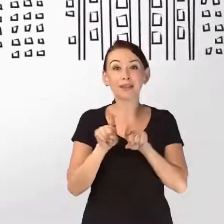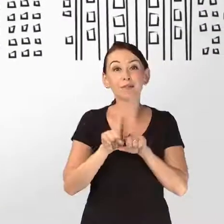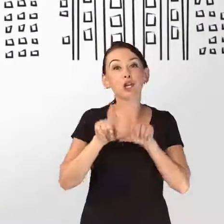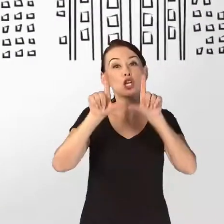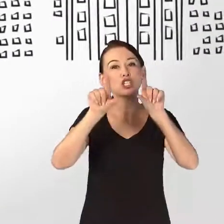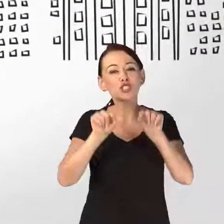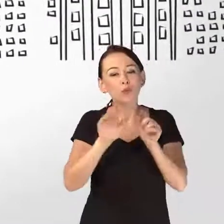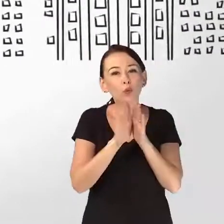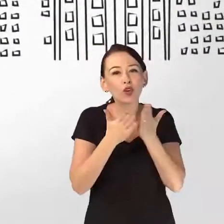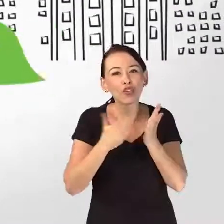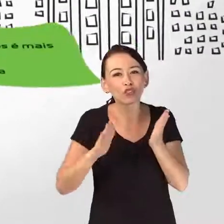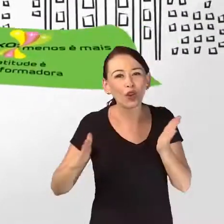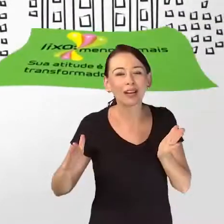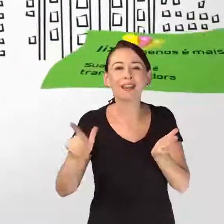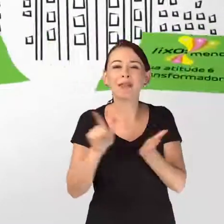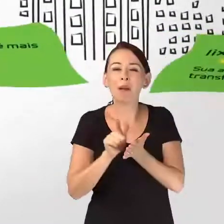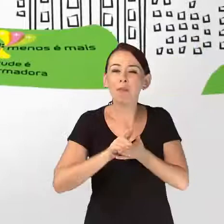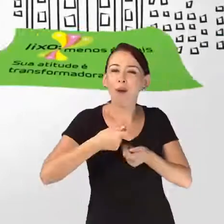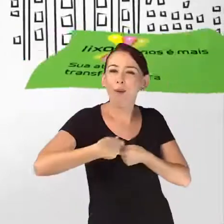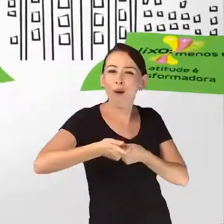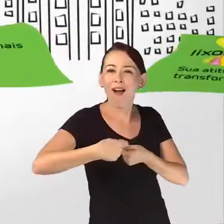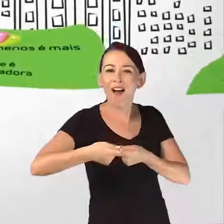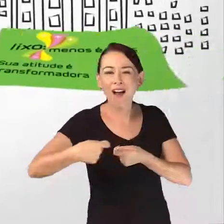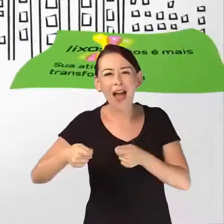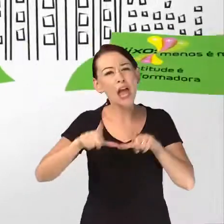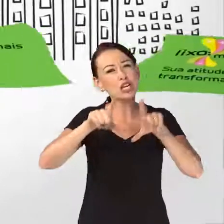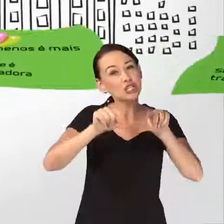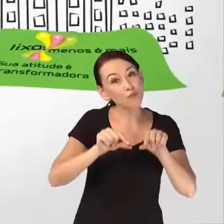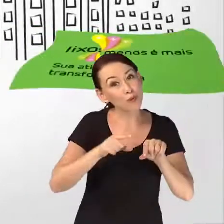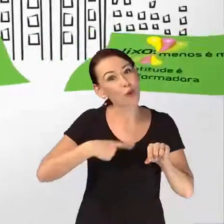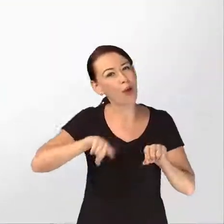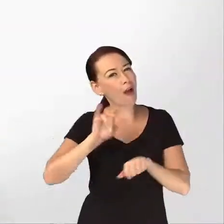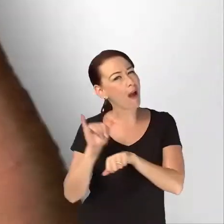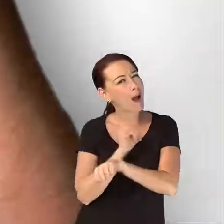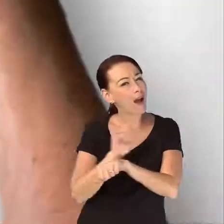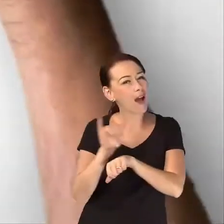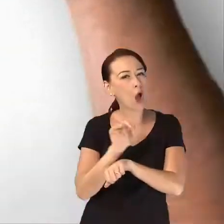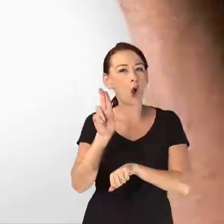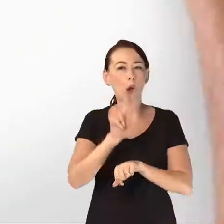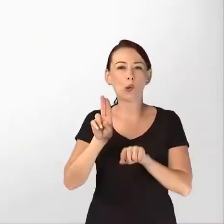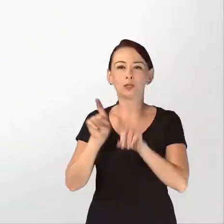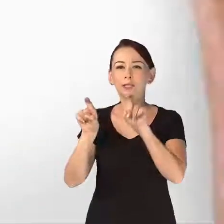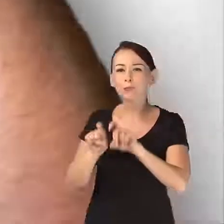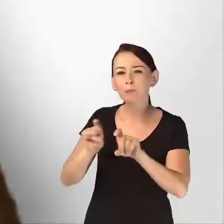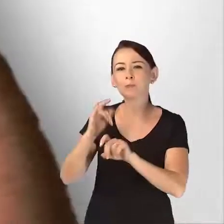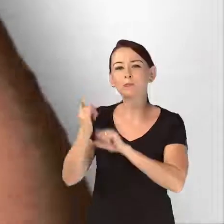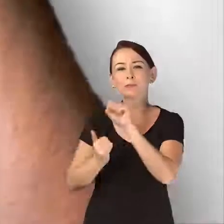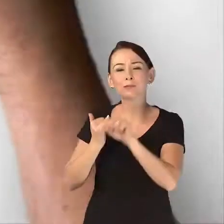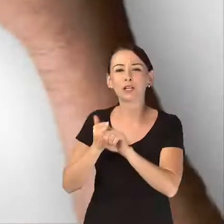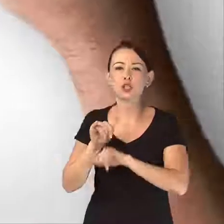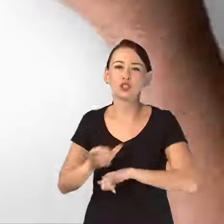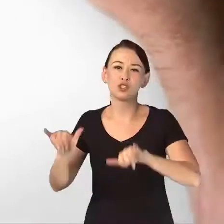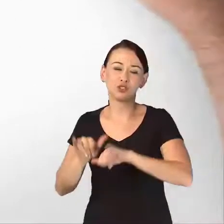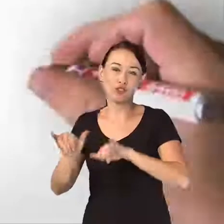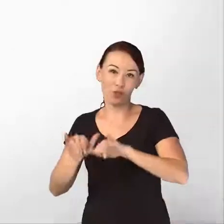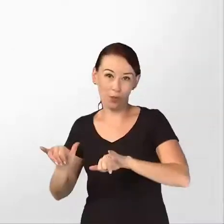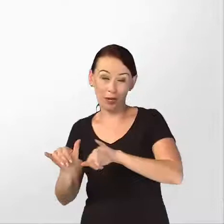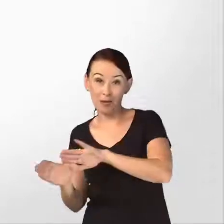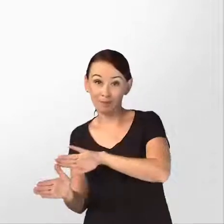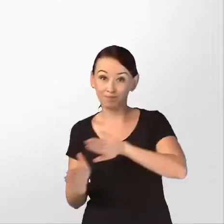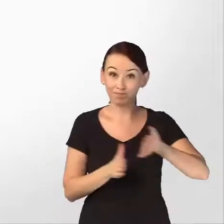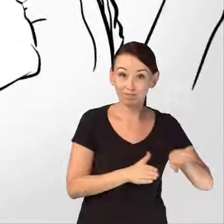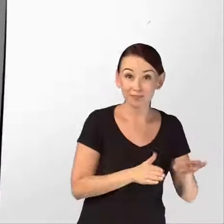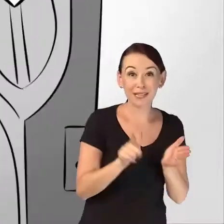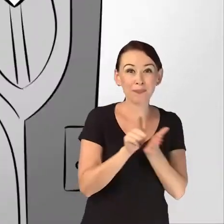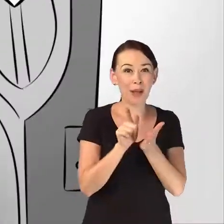Para diminuir a produção de folhetos e outros materiais de divulgação, o programa incentiva o uso de mídias